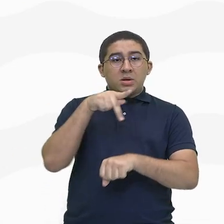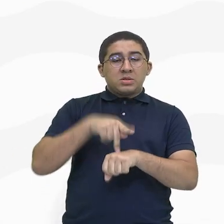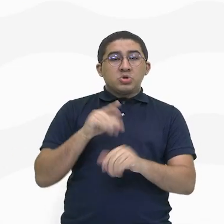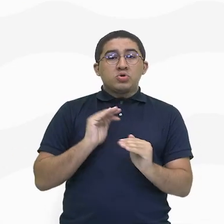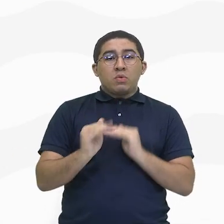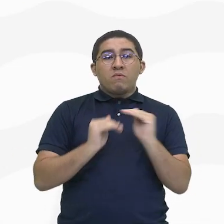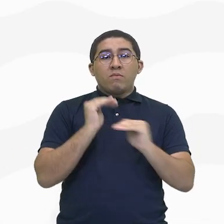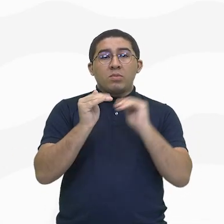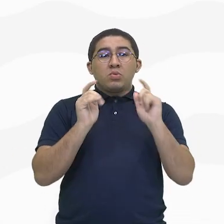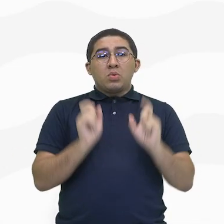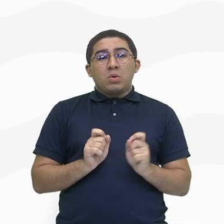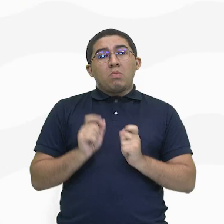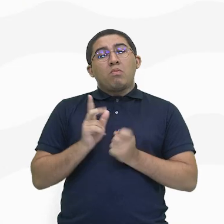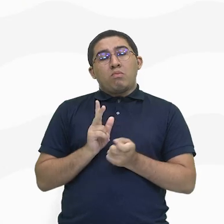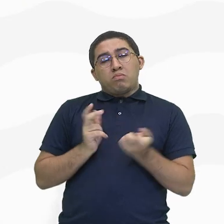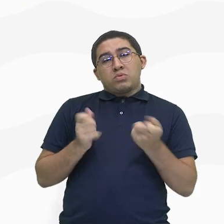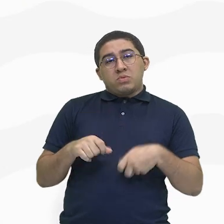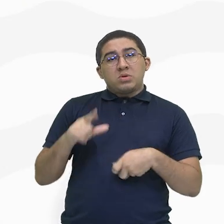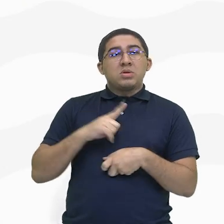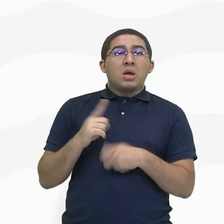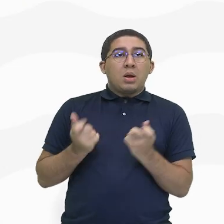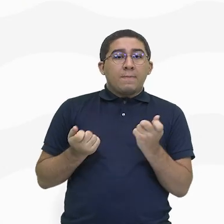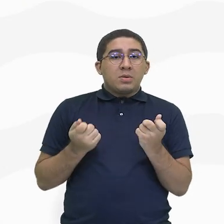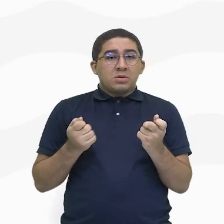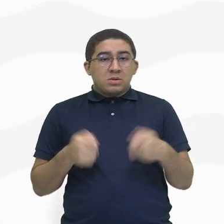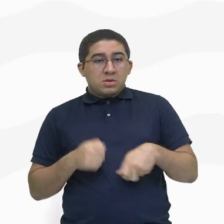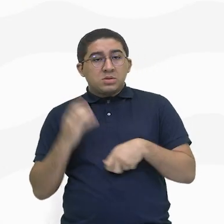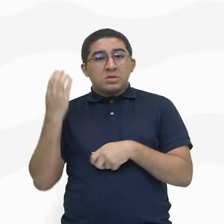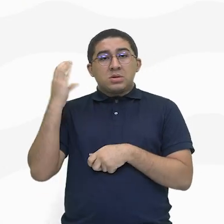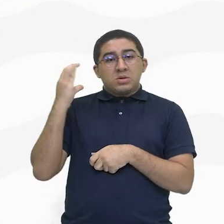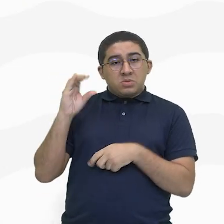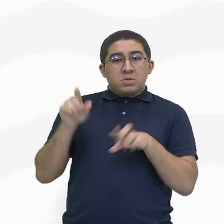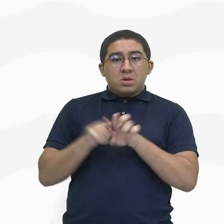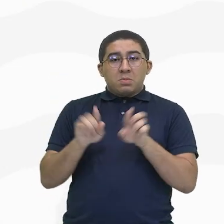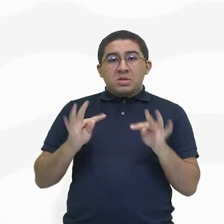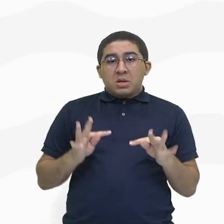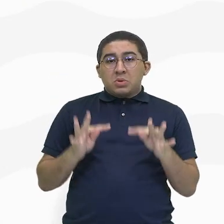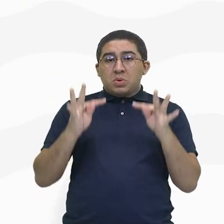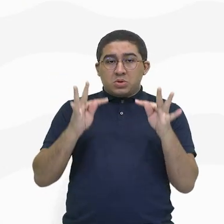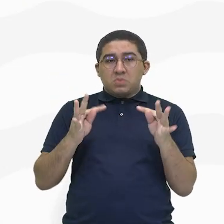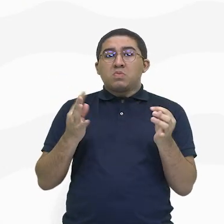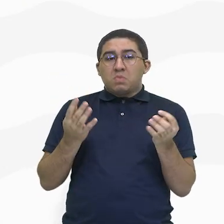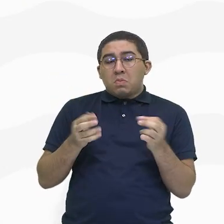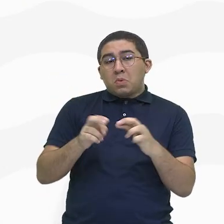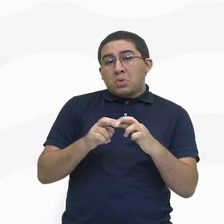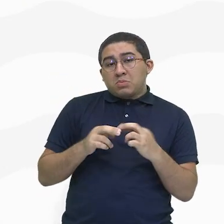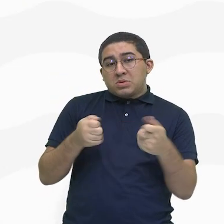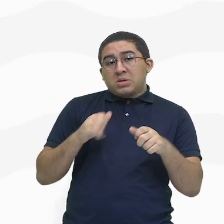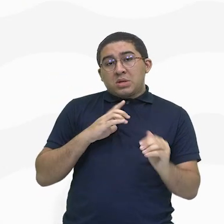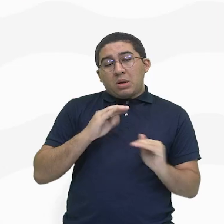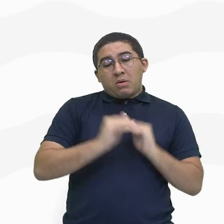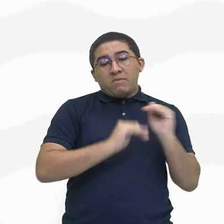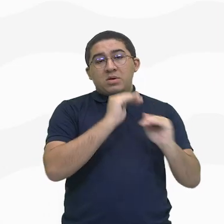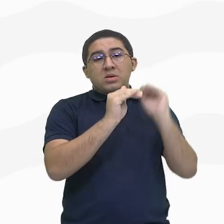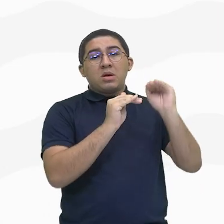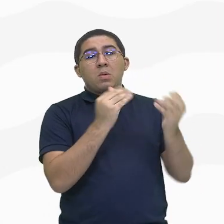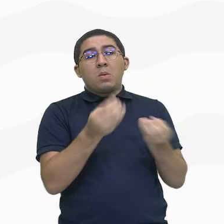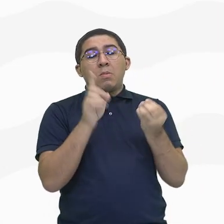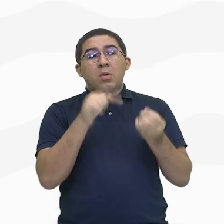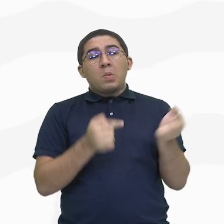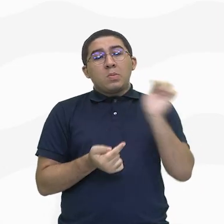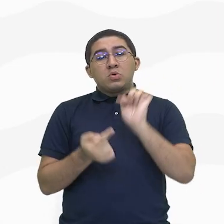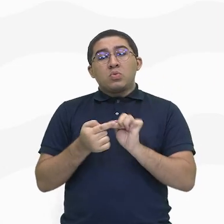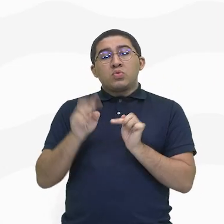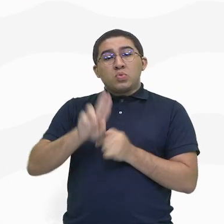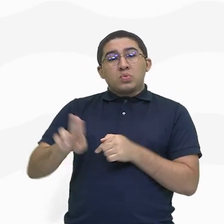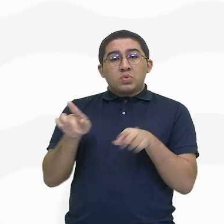desenvolvimento para que fortaleçam suas capacidades científicas e tecnológicas a fim de avançarem rumo a padrões de consumo e